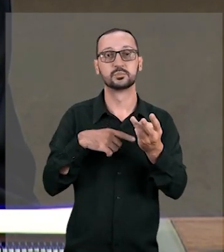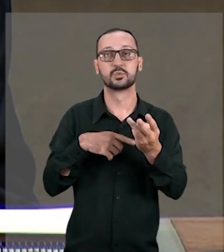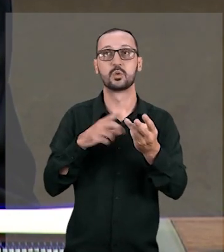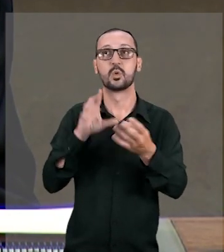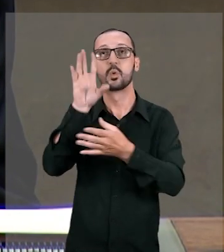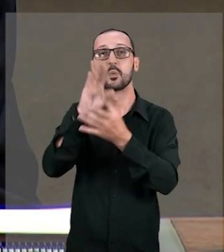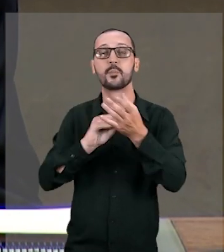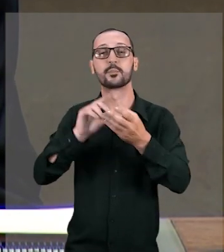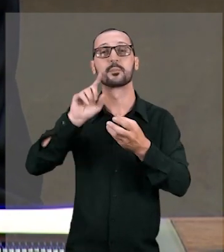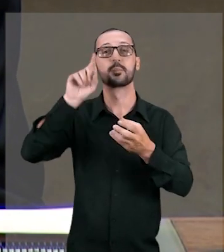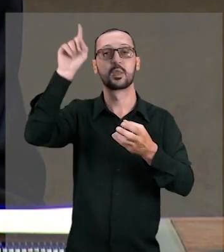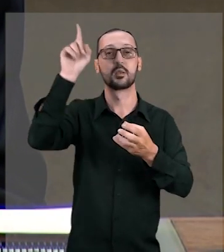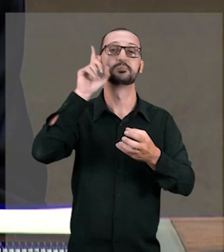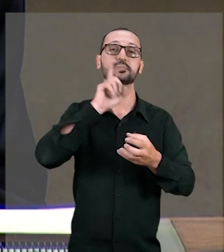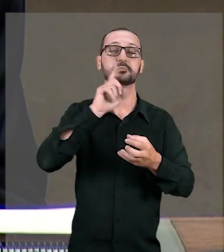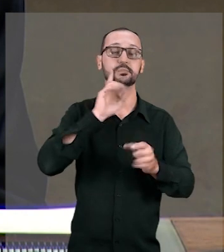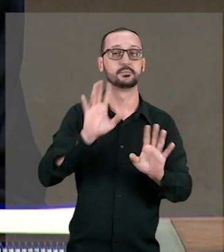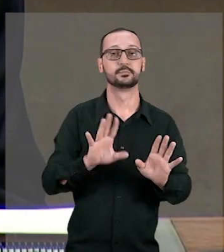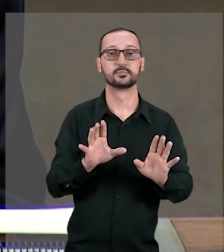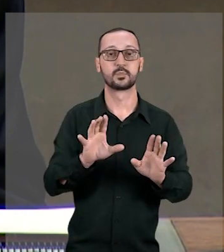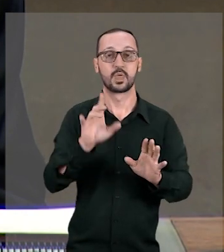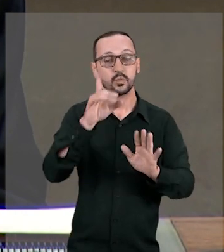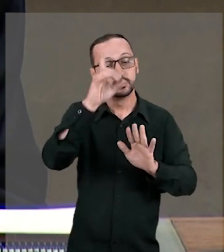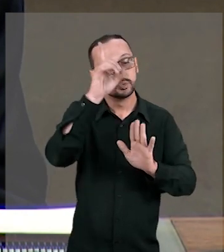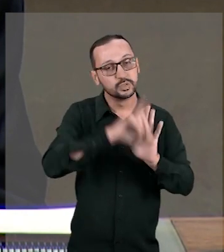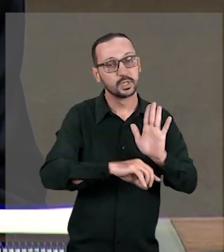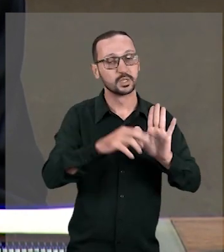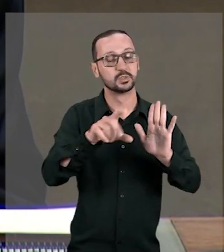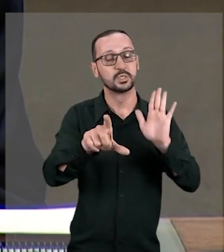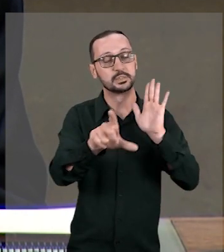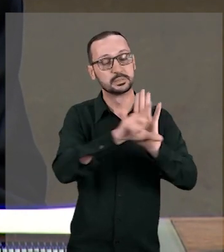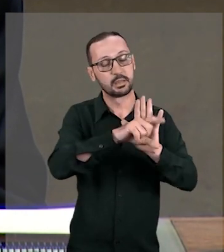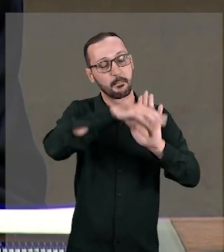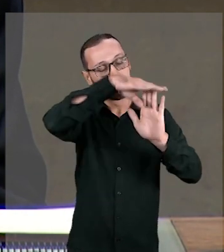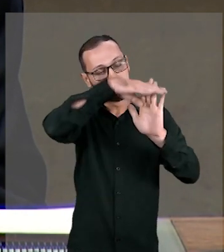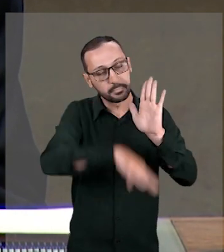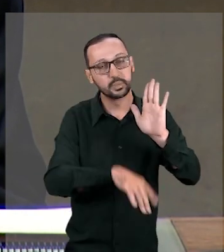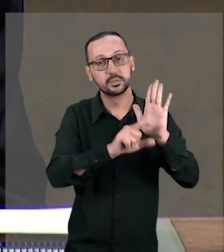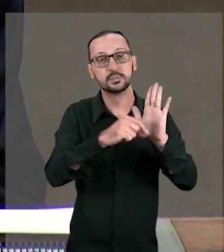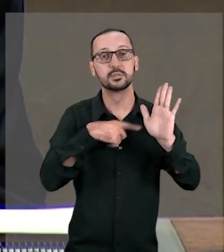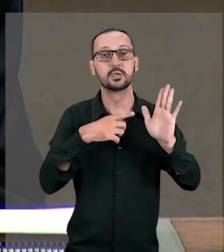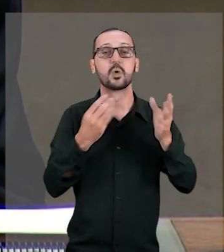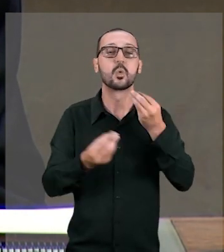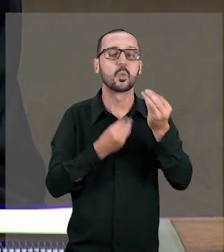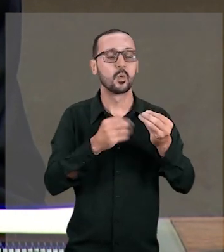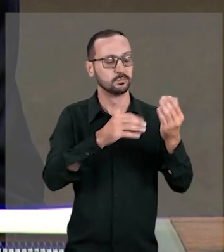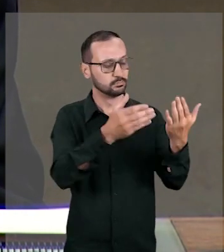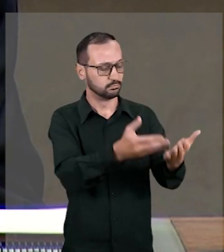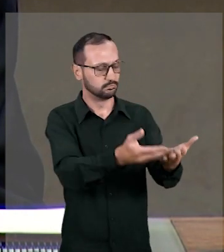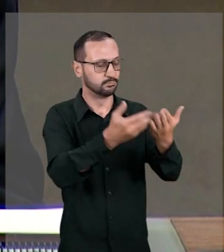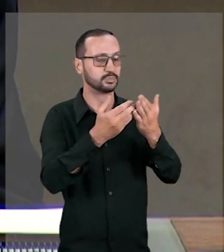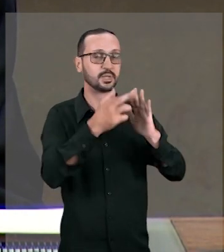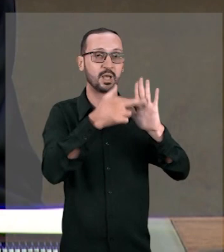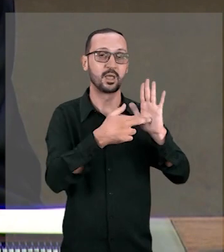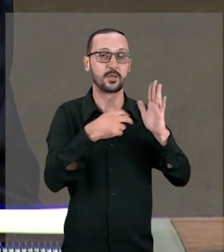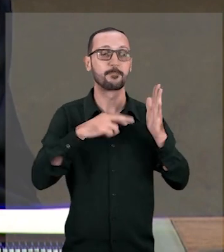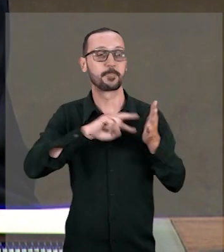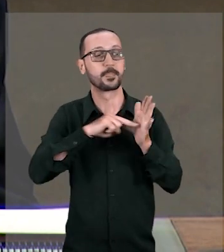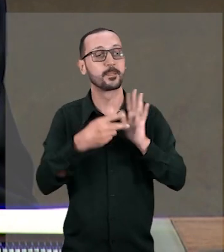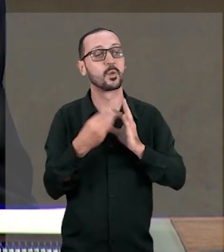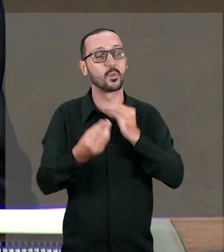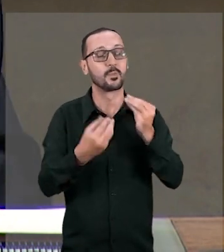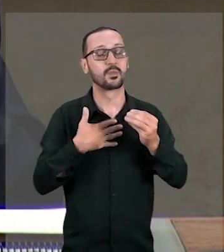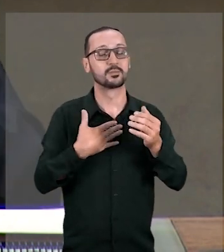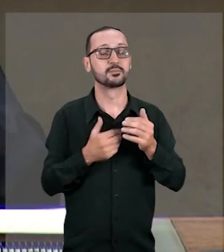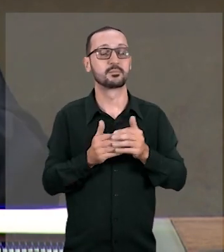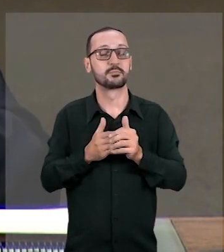Washington. É o direito que o baliza e as possibilidades semânticas da norma é que são o seu